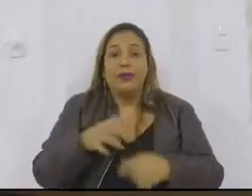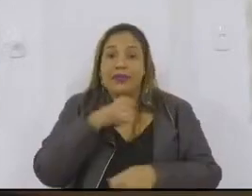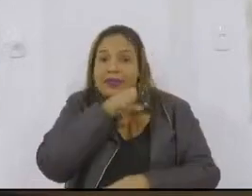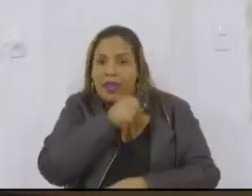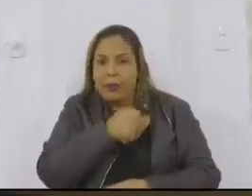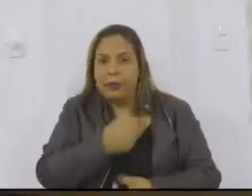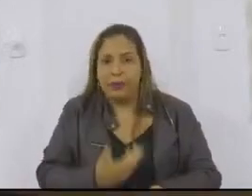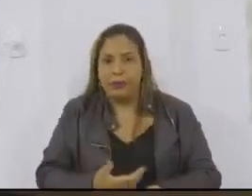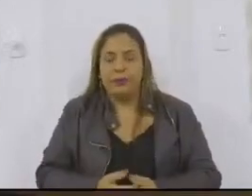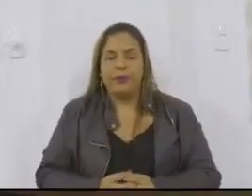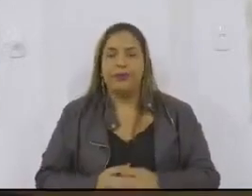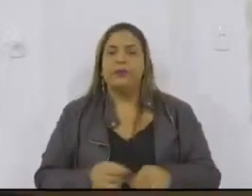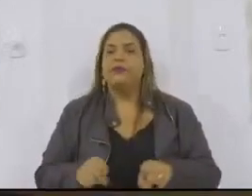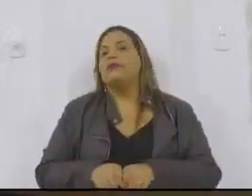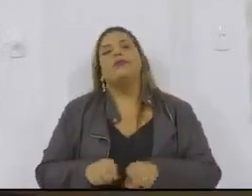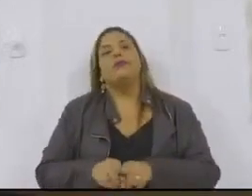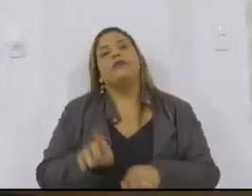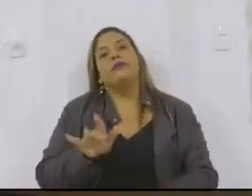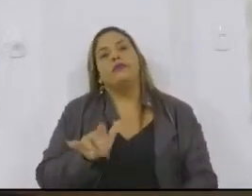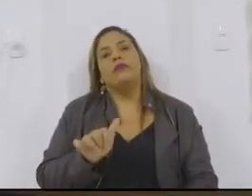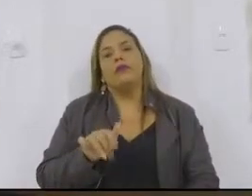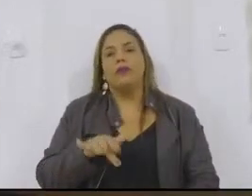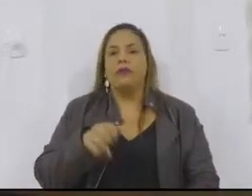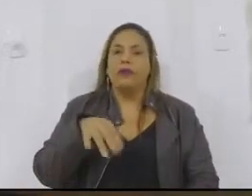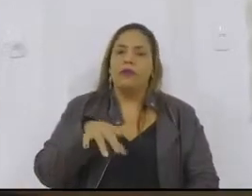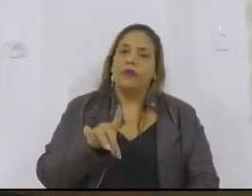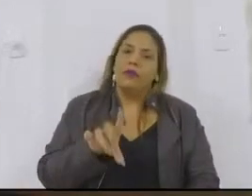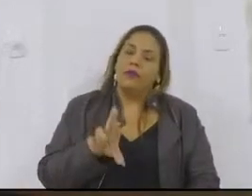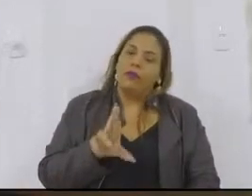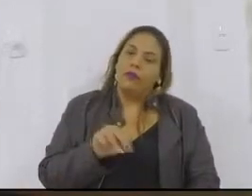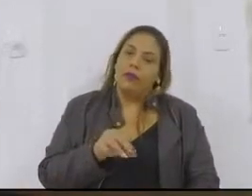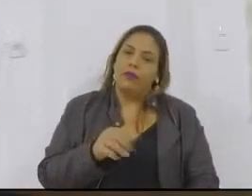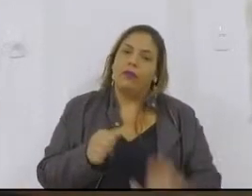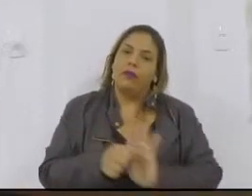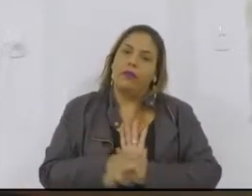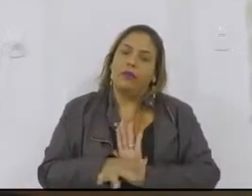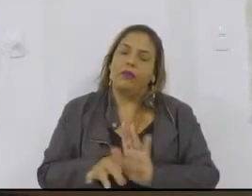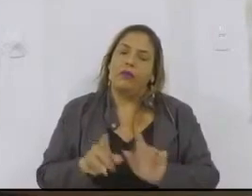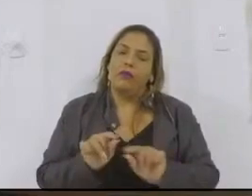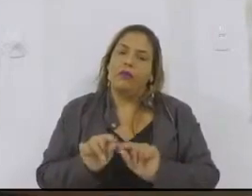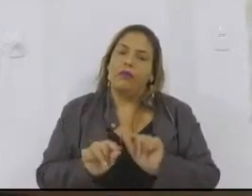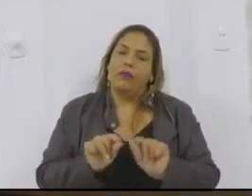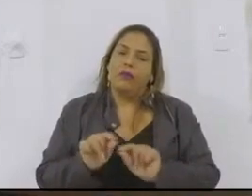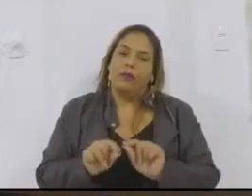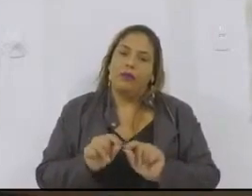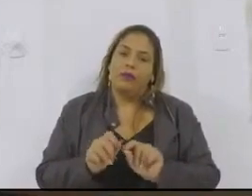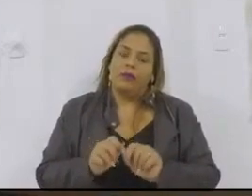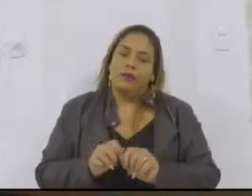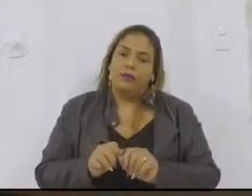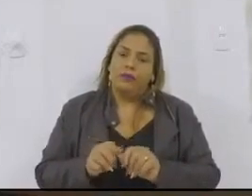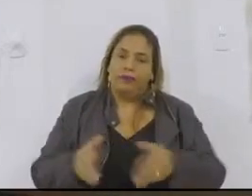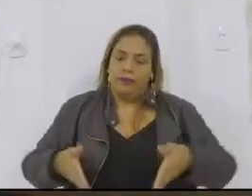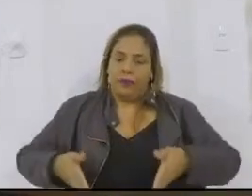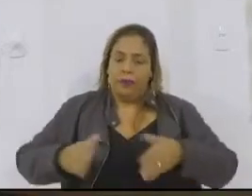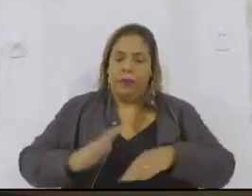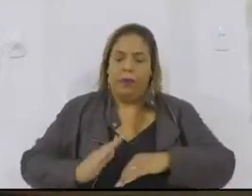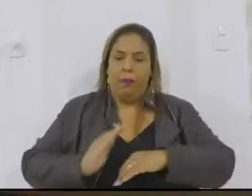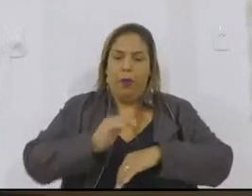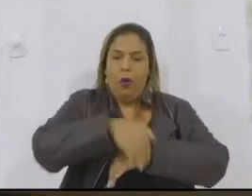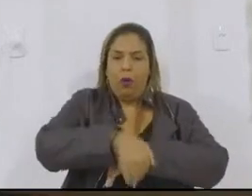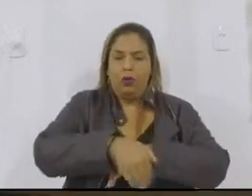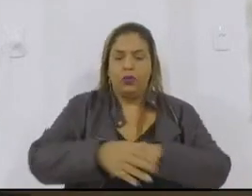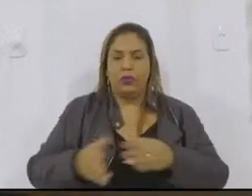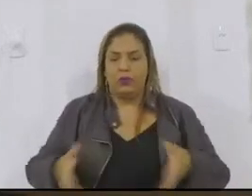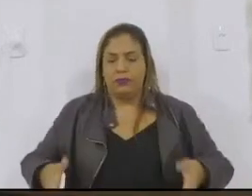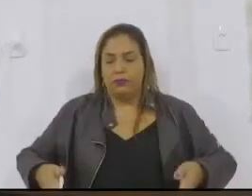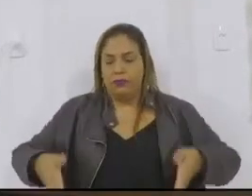urgência. Também do vereador Leandro, indicando que seja colocada uma proteção de ponte na rua Jobel José Cardoso,